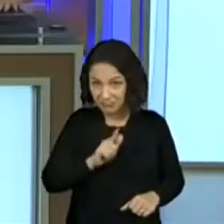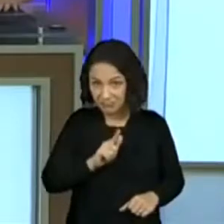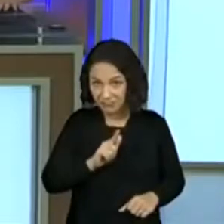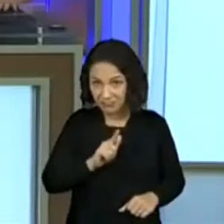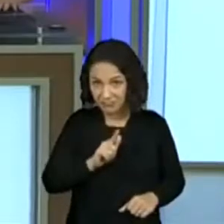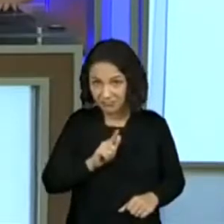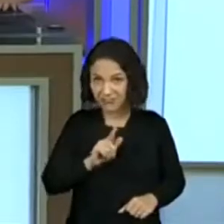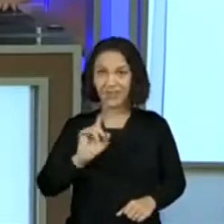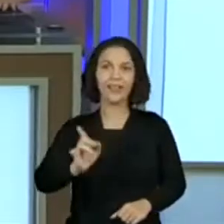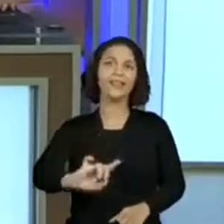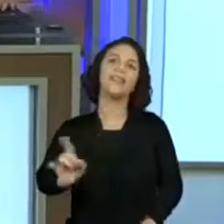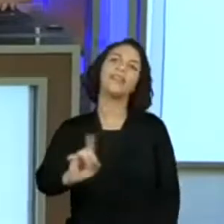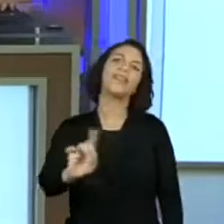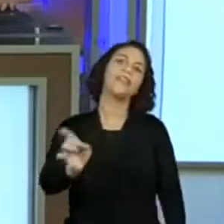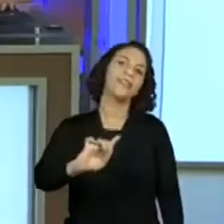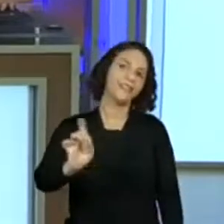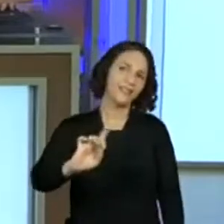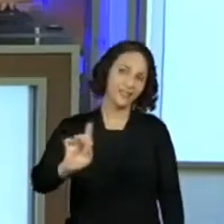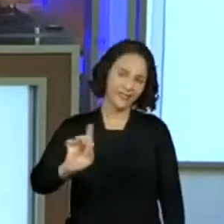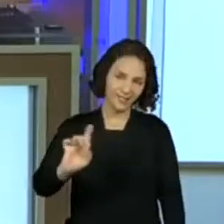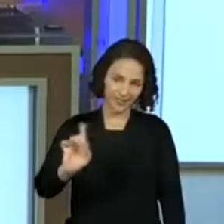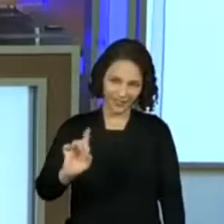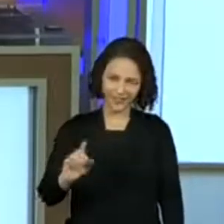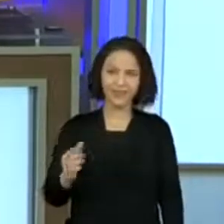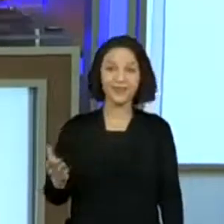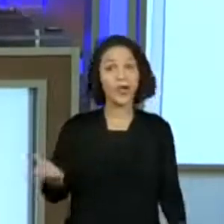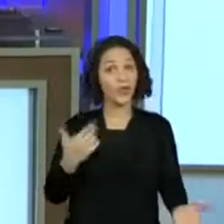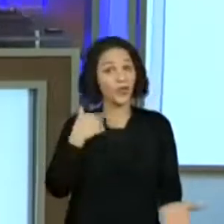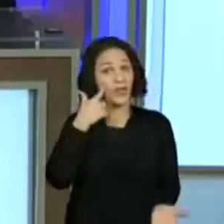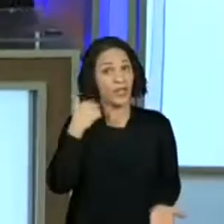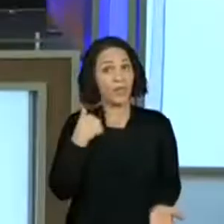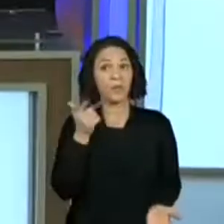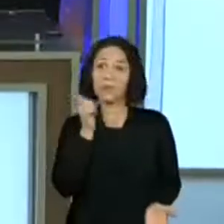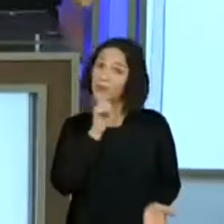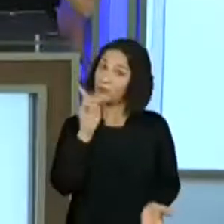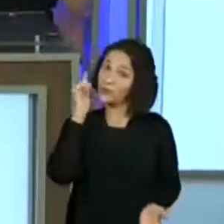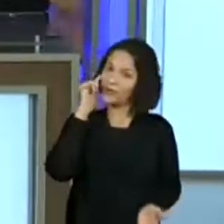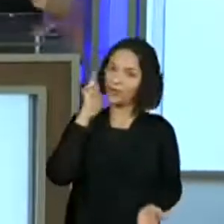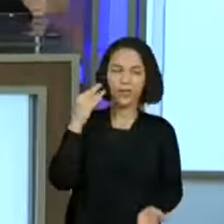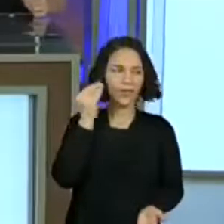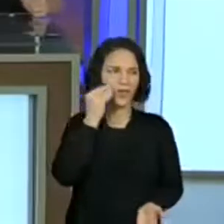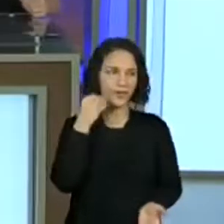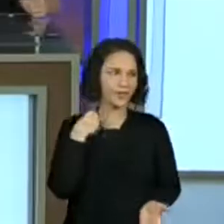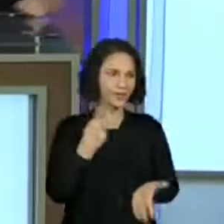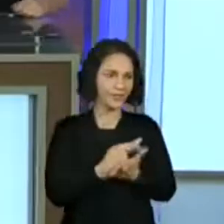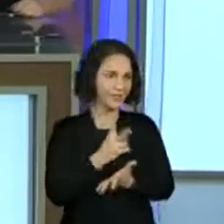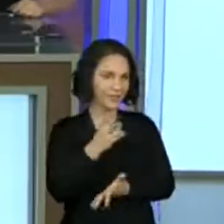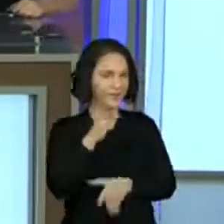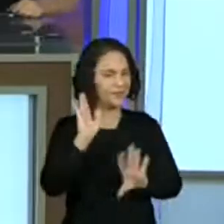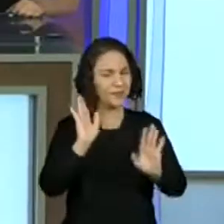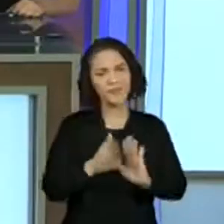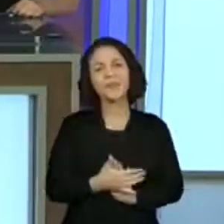não? Não. Agora vamos ver se eu acerto. Claro que não, mas tudo bem.